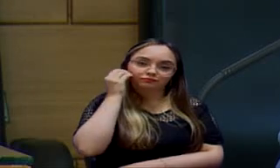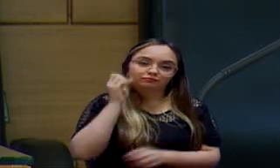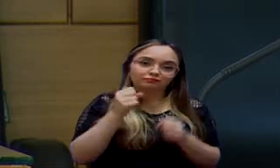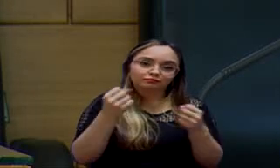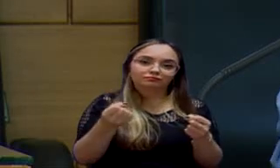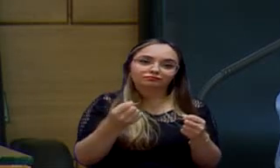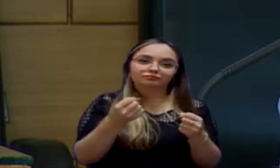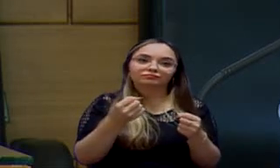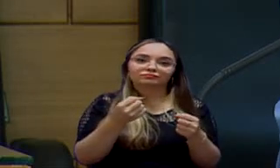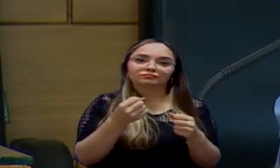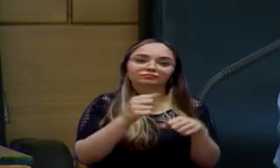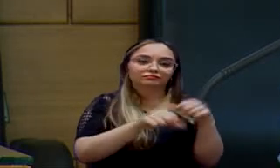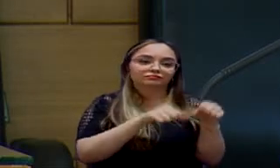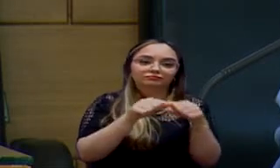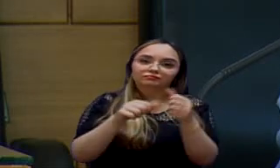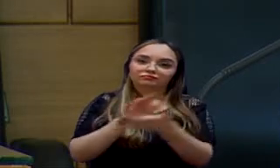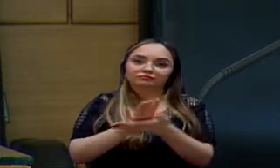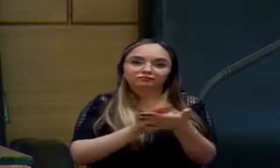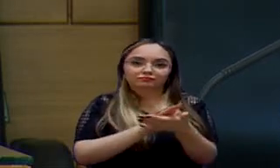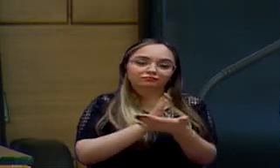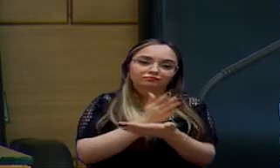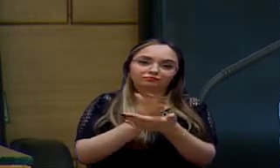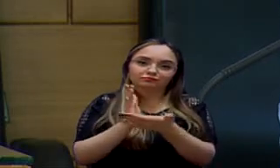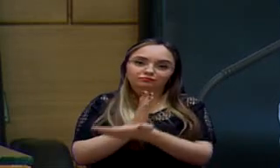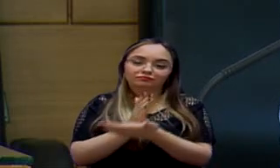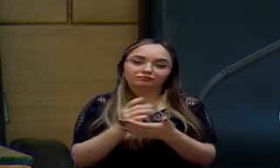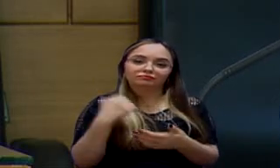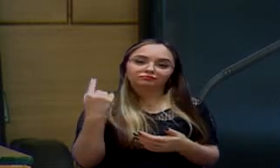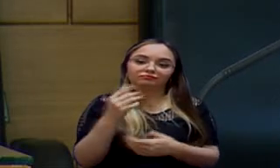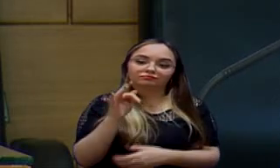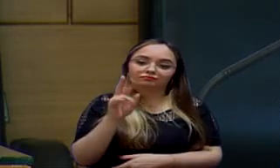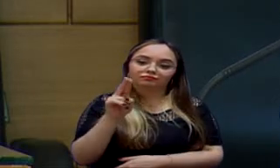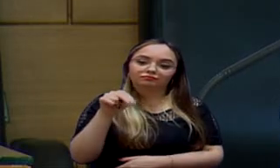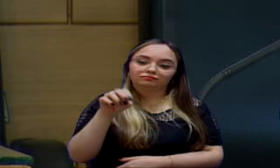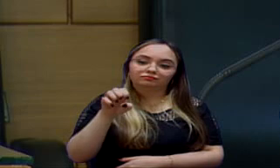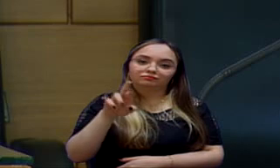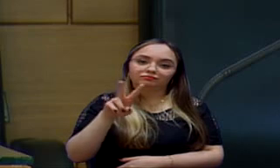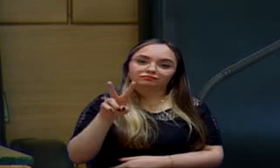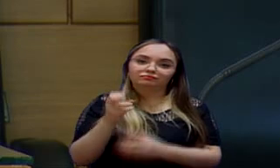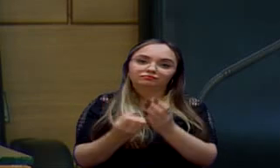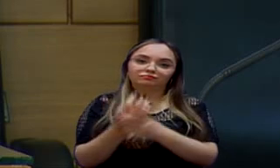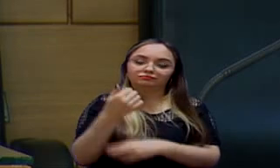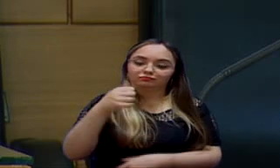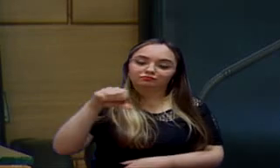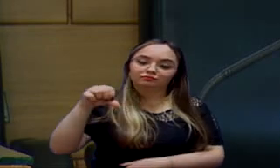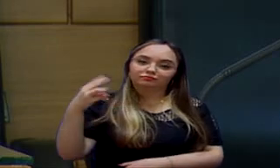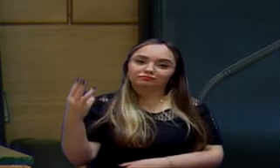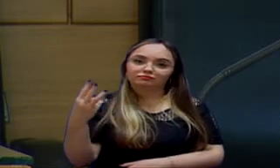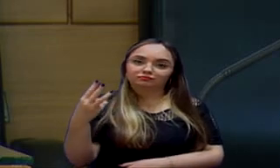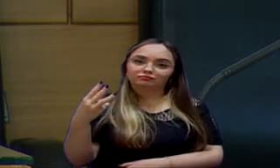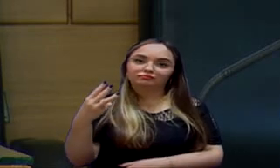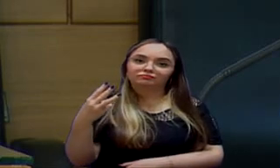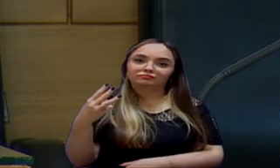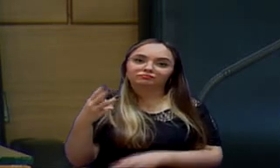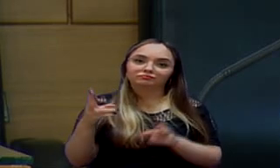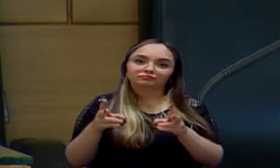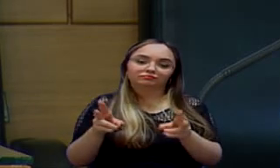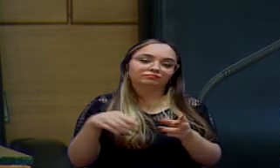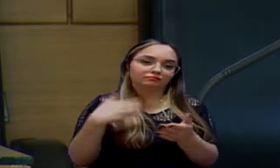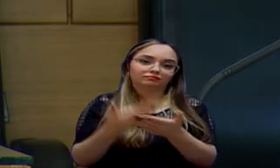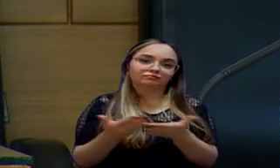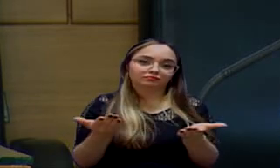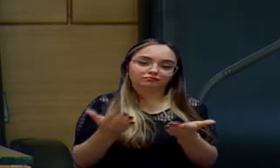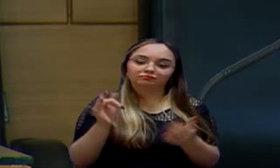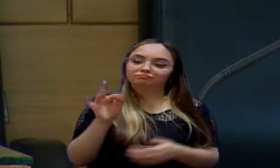esforços para algumas alterações Lembrando que a funserv é um modelo que foi criado desde 1993 ele continua sendo a